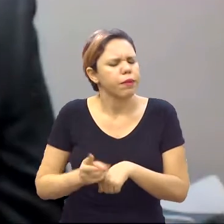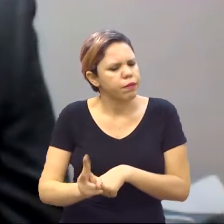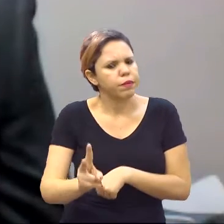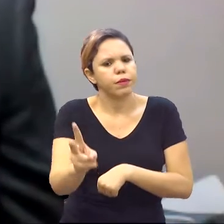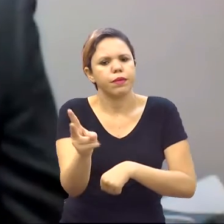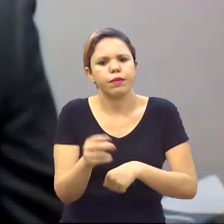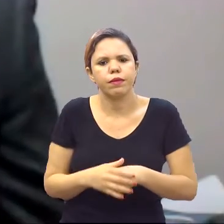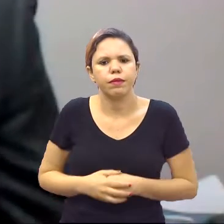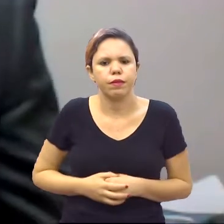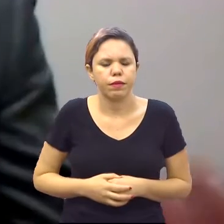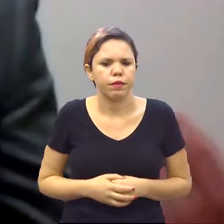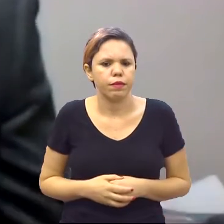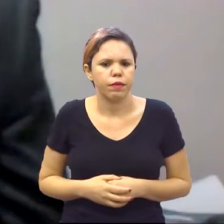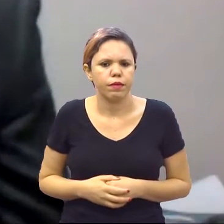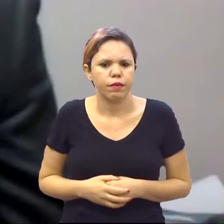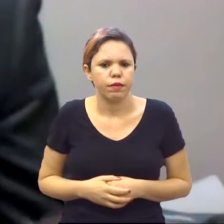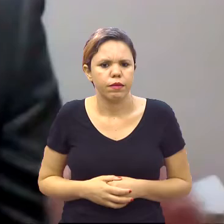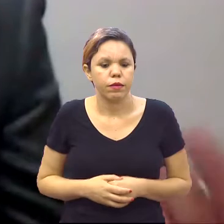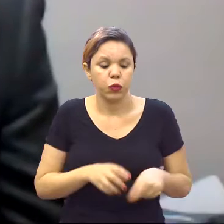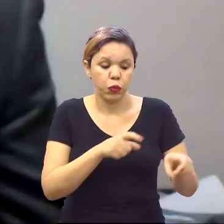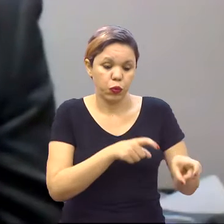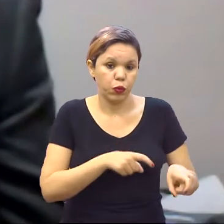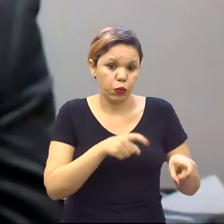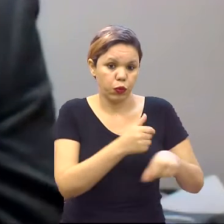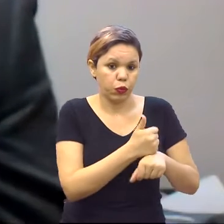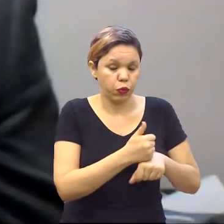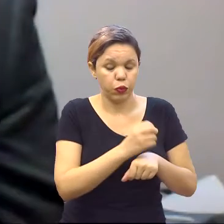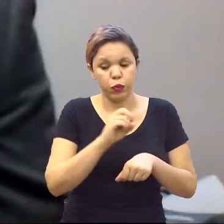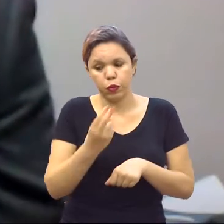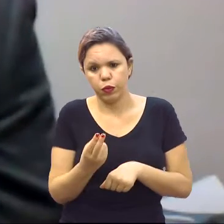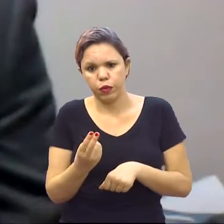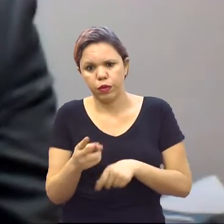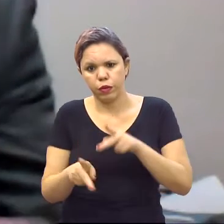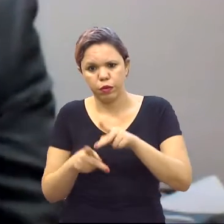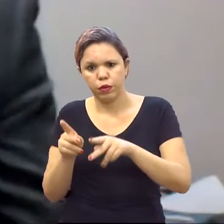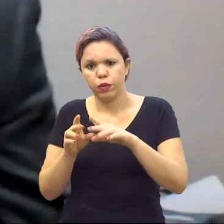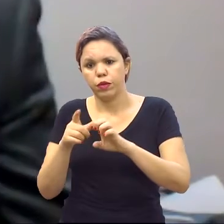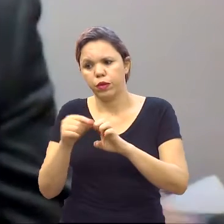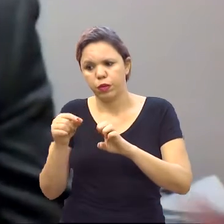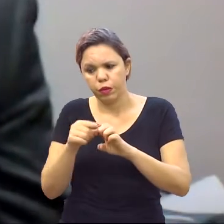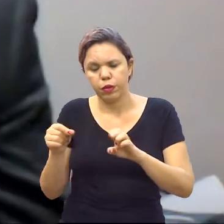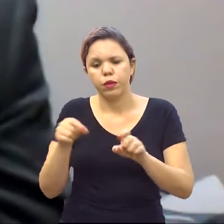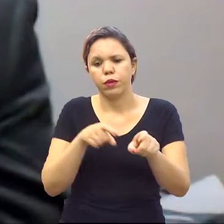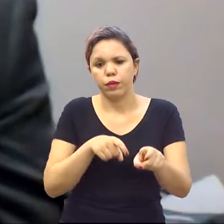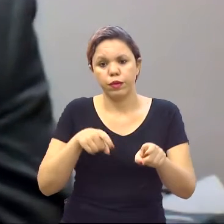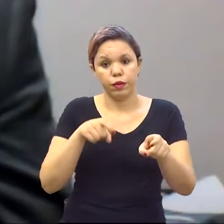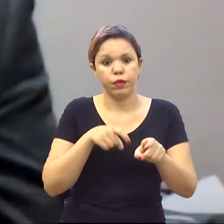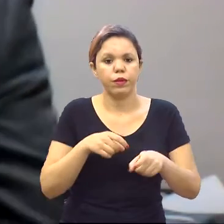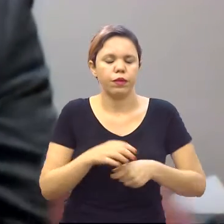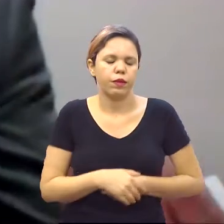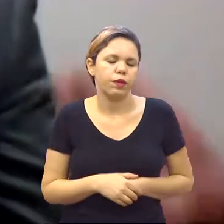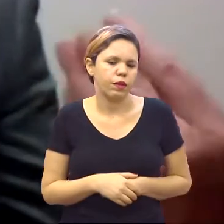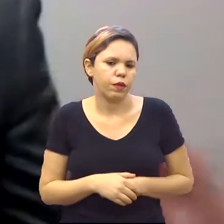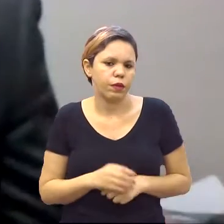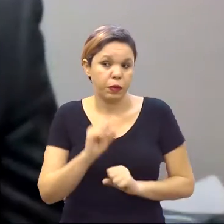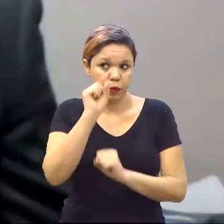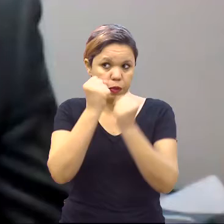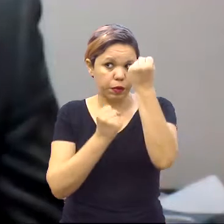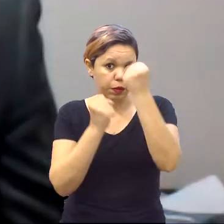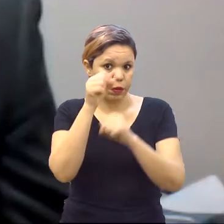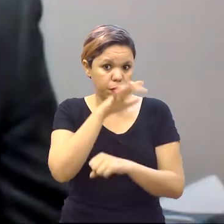práticas constantes, quer seja do agricultor ou dos empreendedores agrícolas,